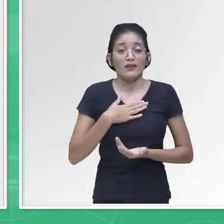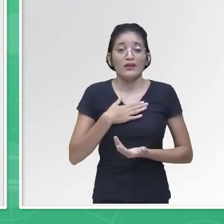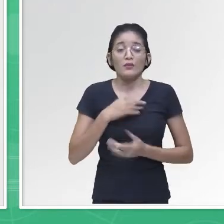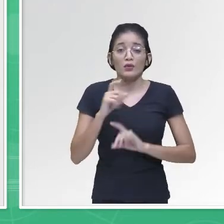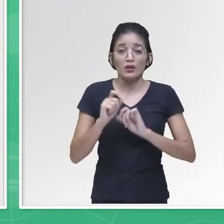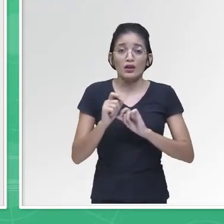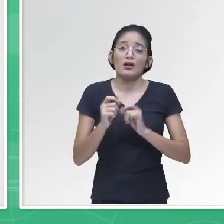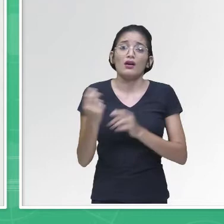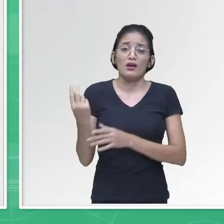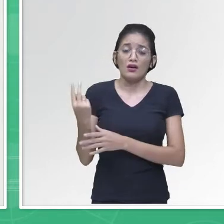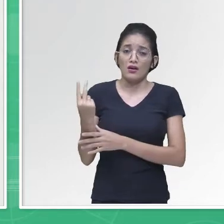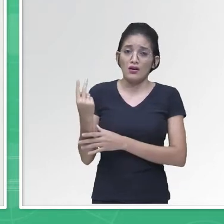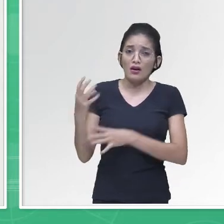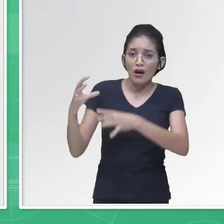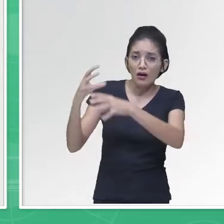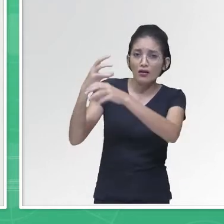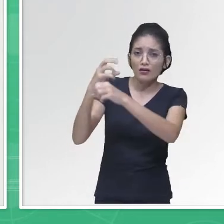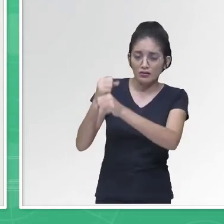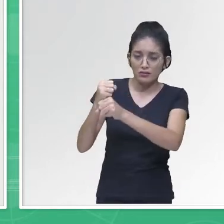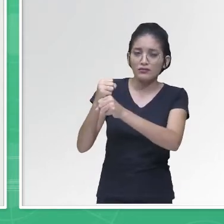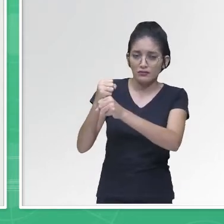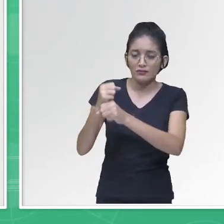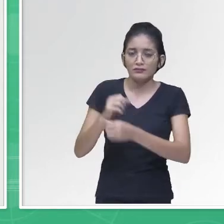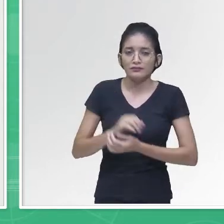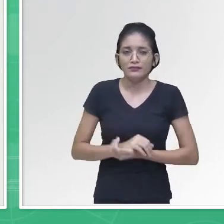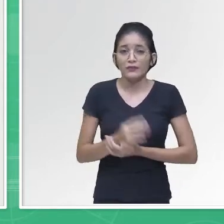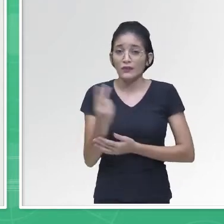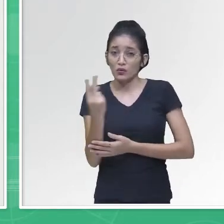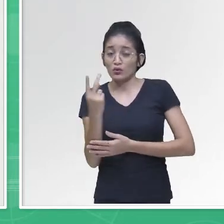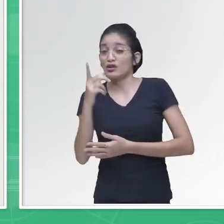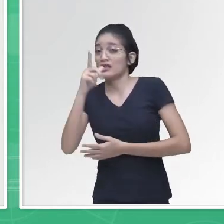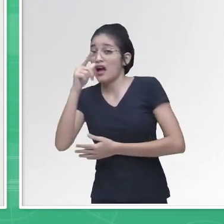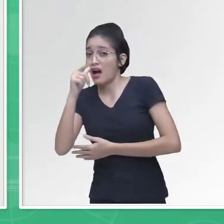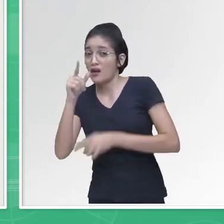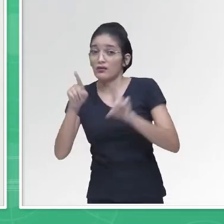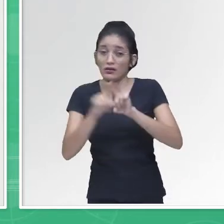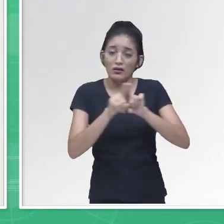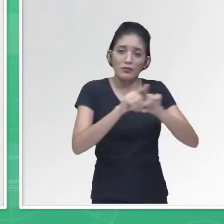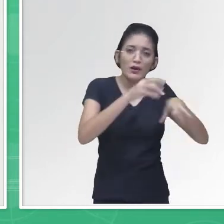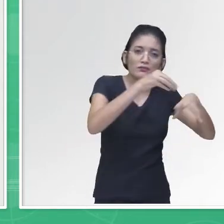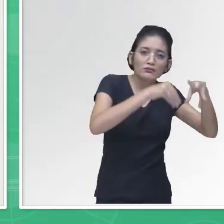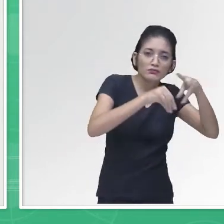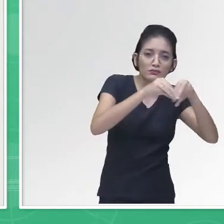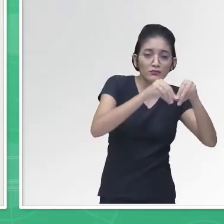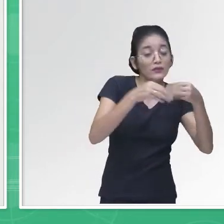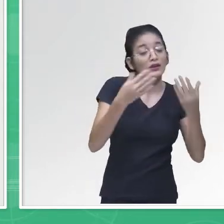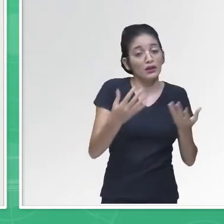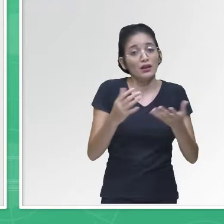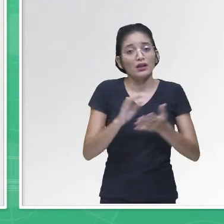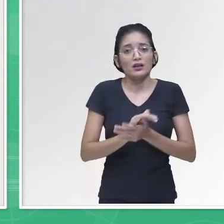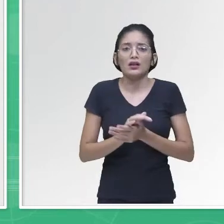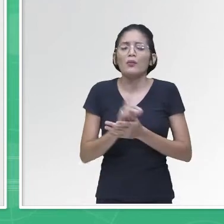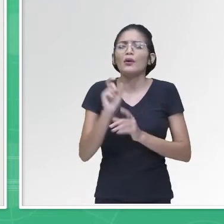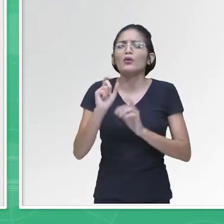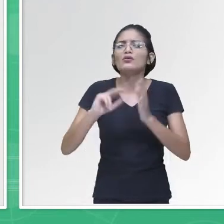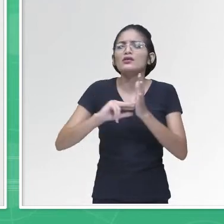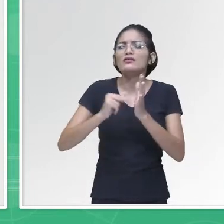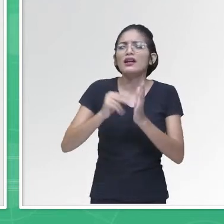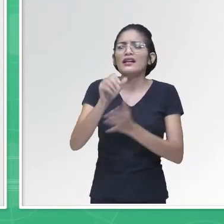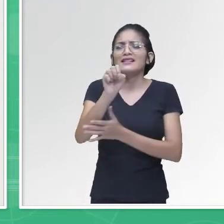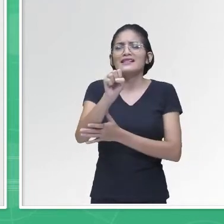o valor do meu coeficiente de solubilidade. Então, ele disse que para ser uma solução saturada,